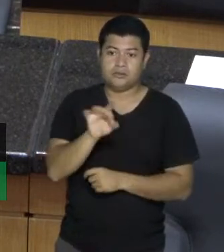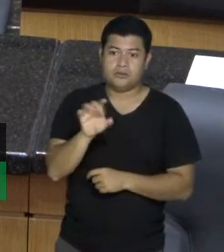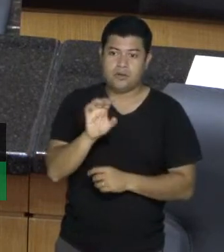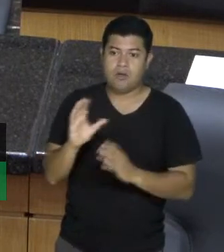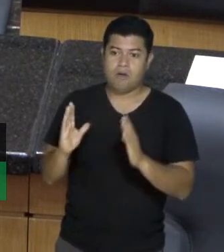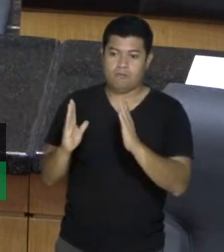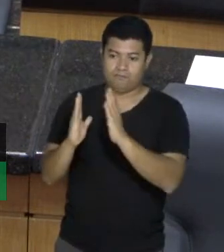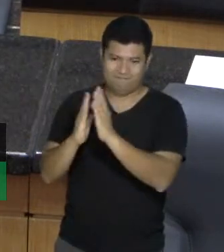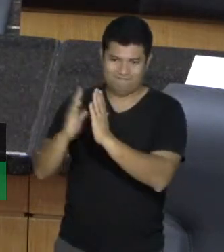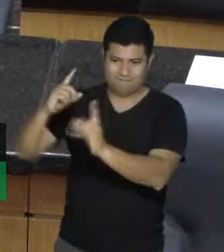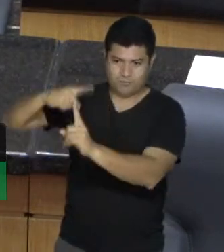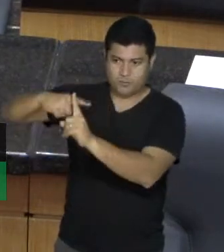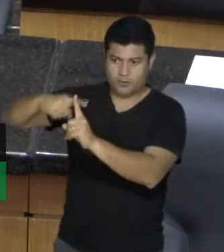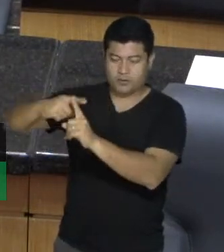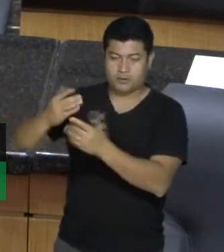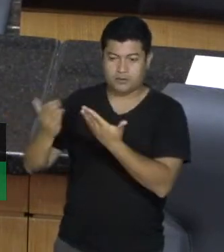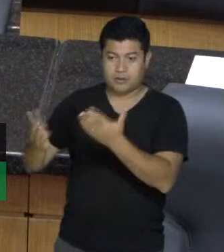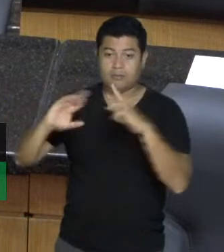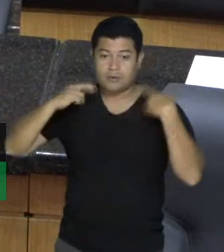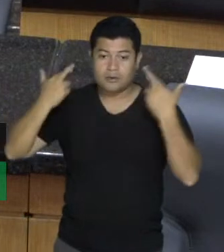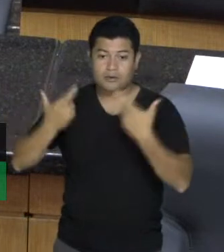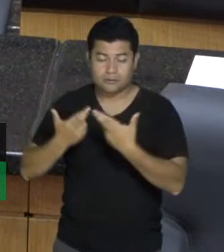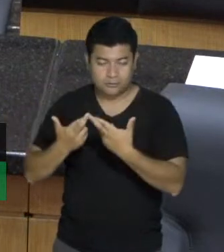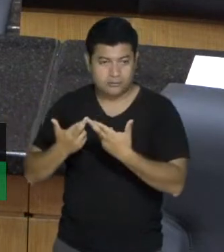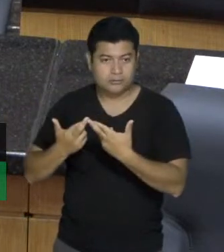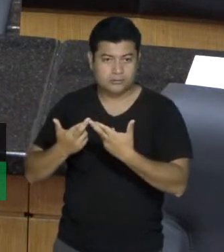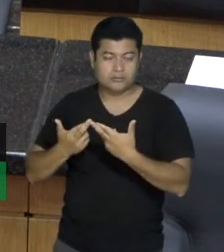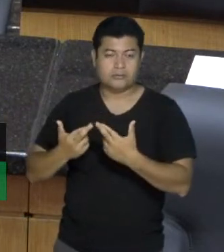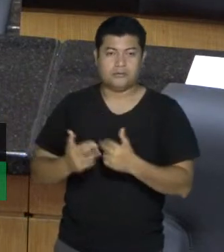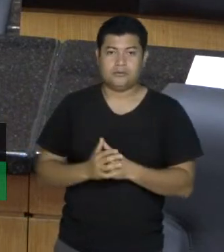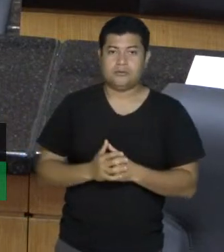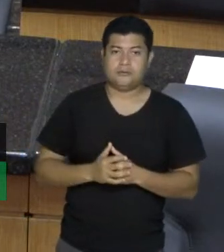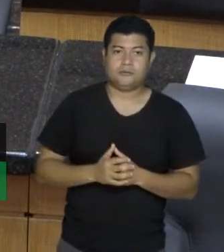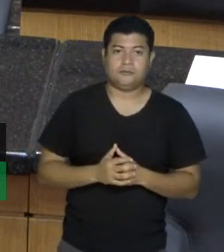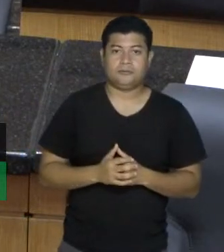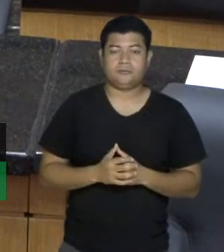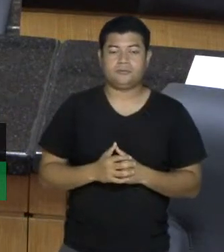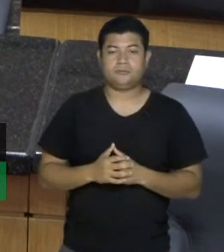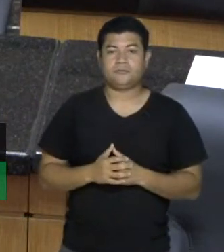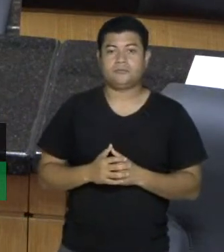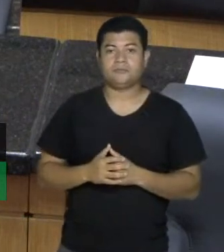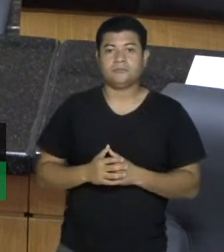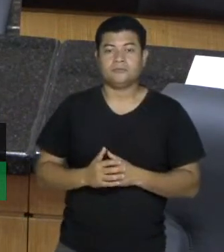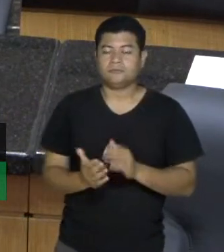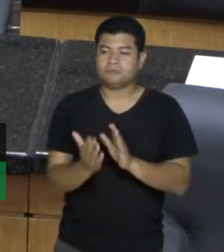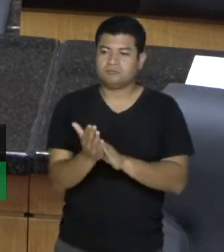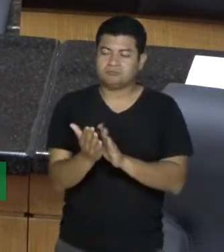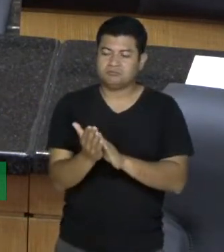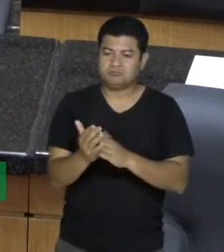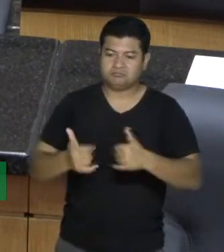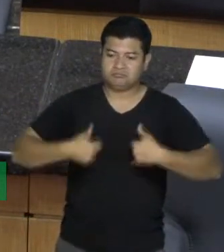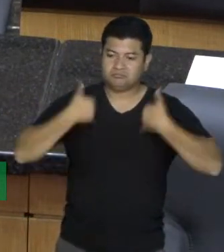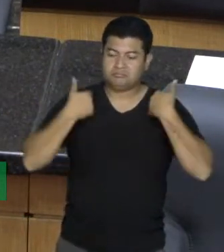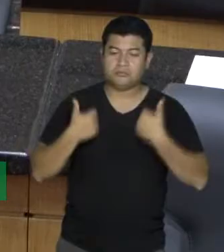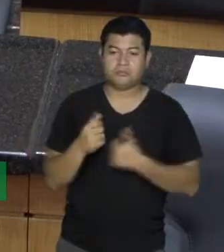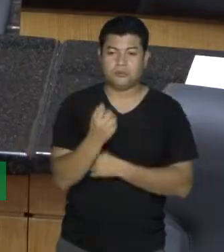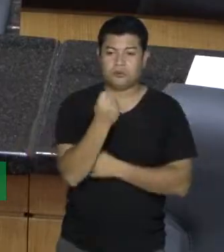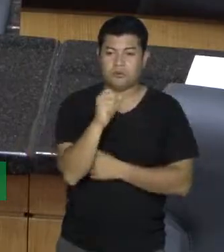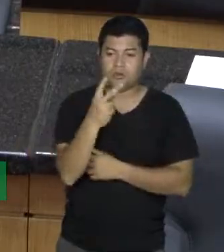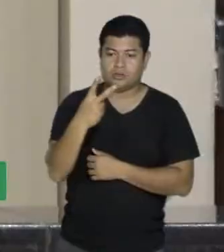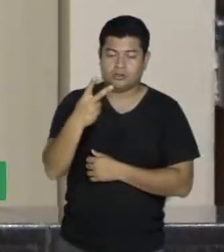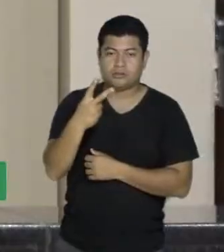francisco alusiva portanto a passagem dos 86 anos de história desse pujante município parabéns a rodeio ao seu povo e a gente